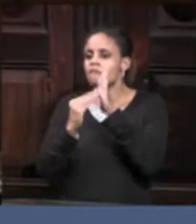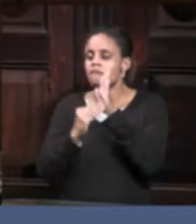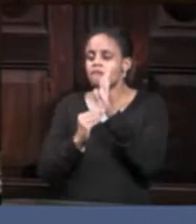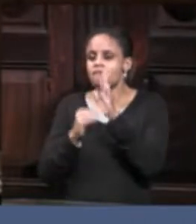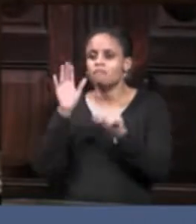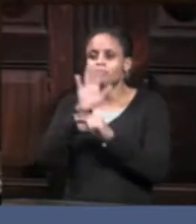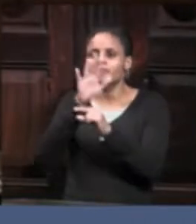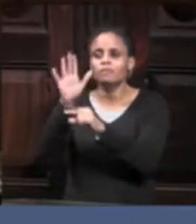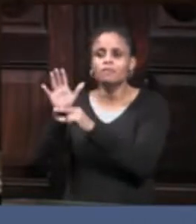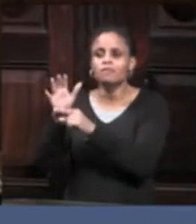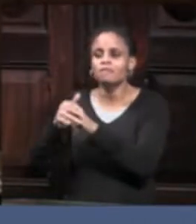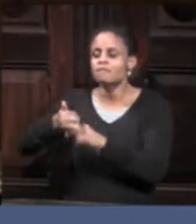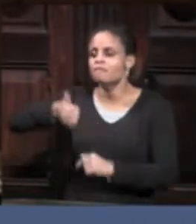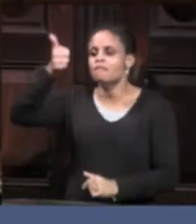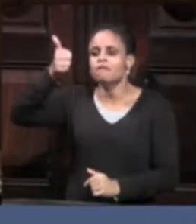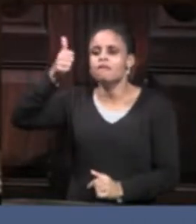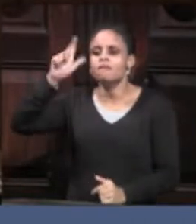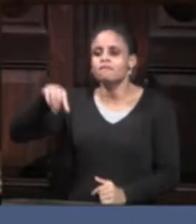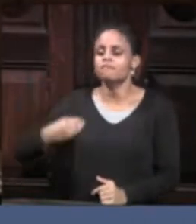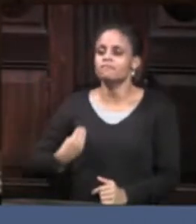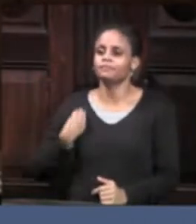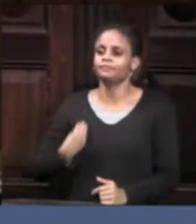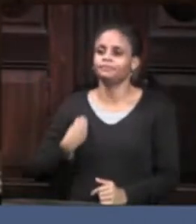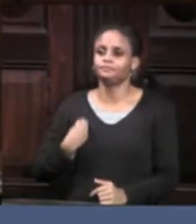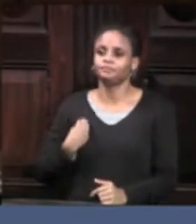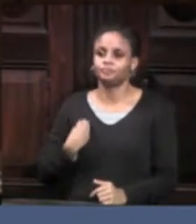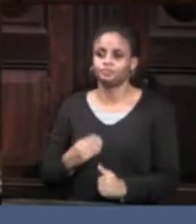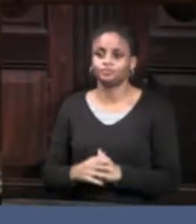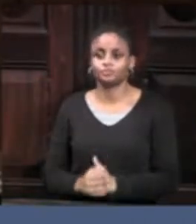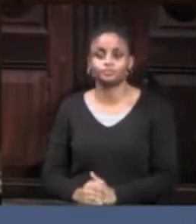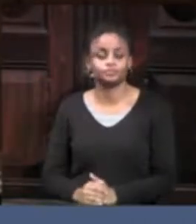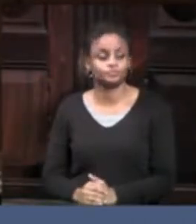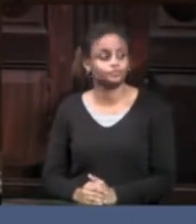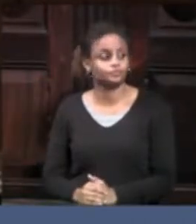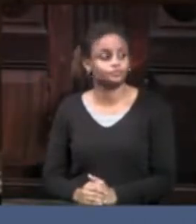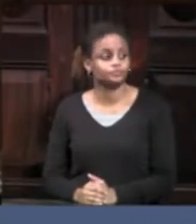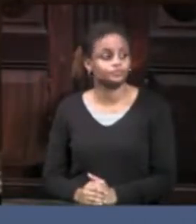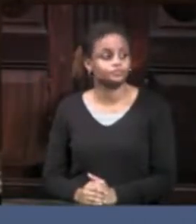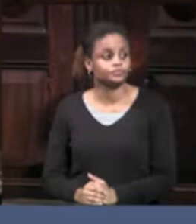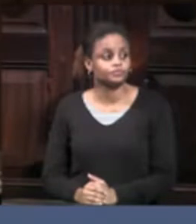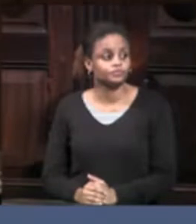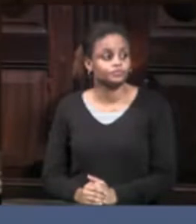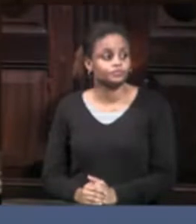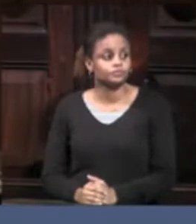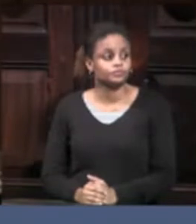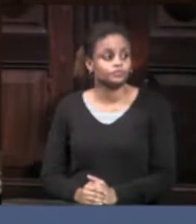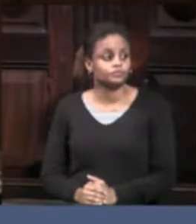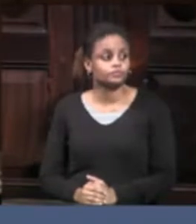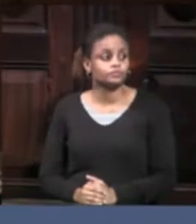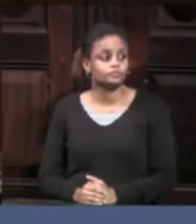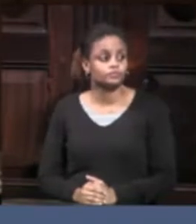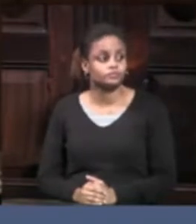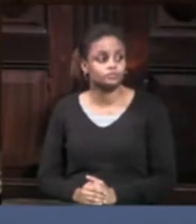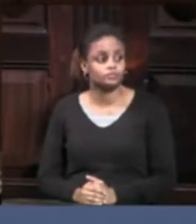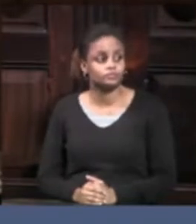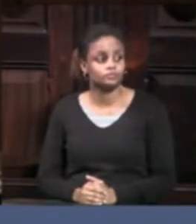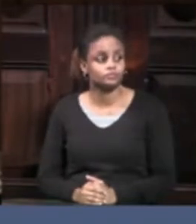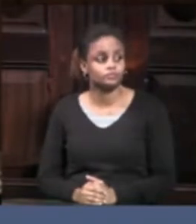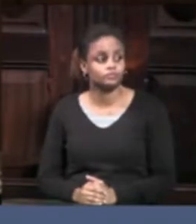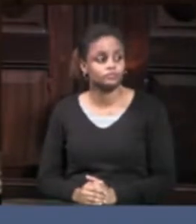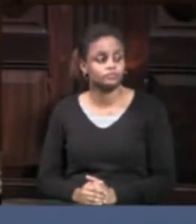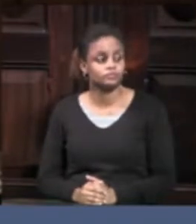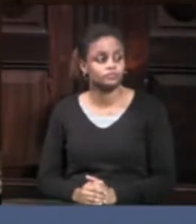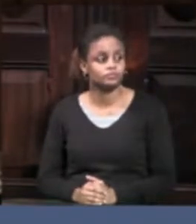dá, baseado num Código Civil brasileiro, a personalidade jurídica